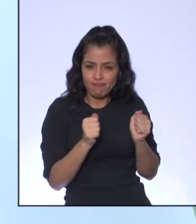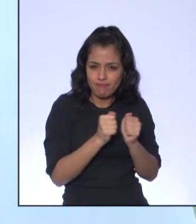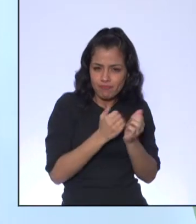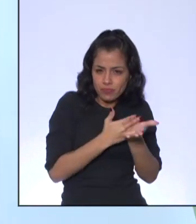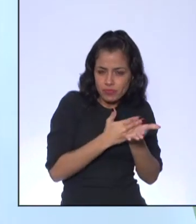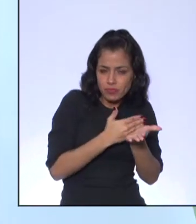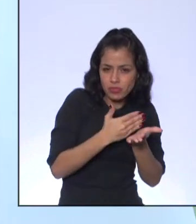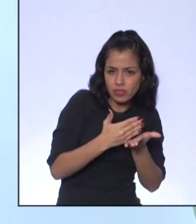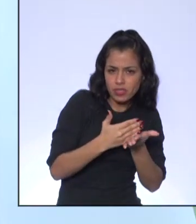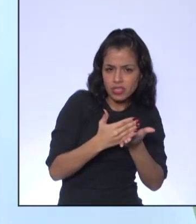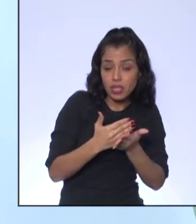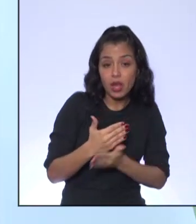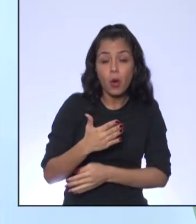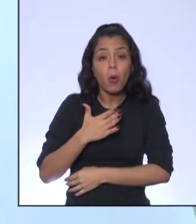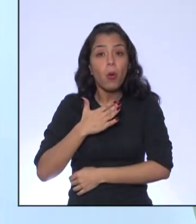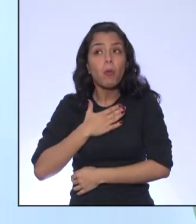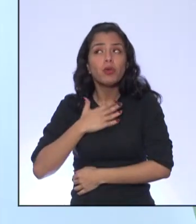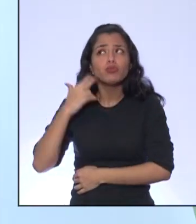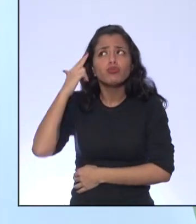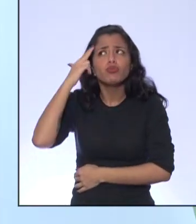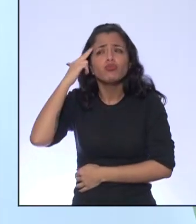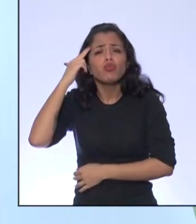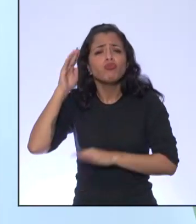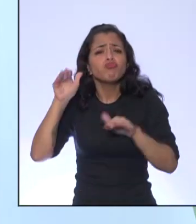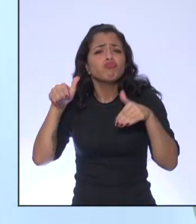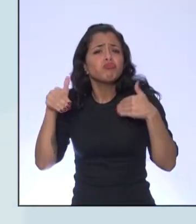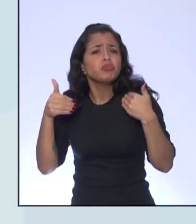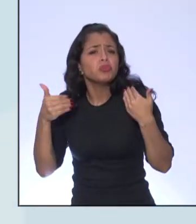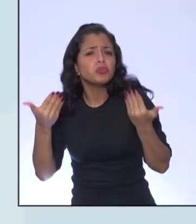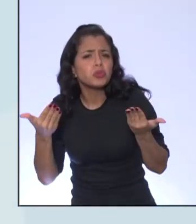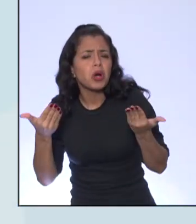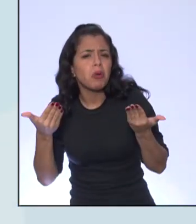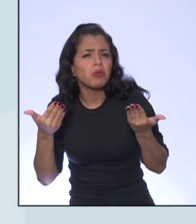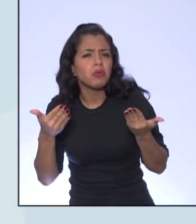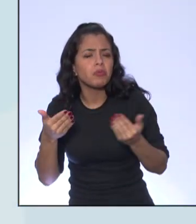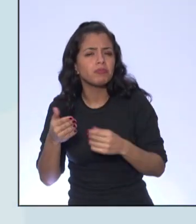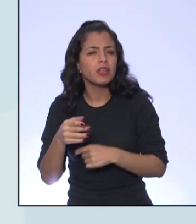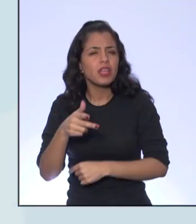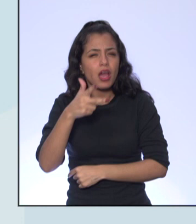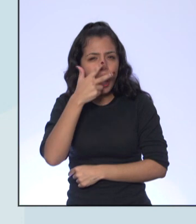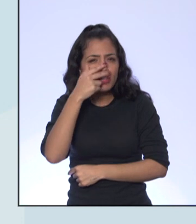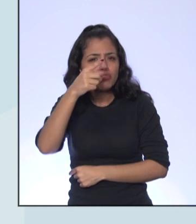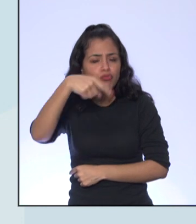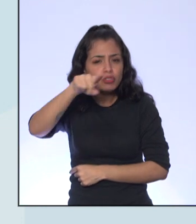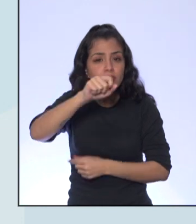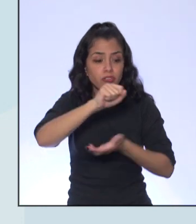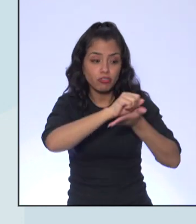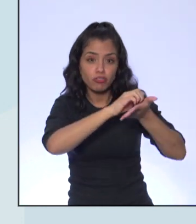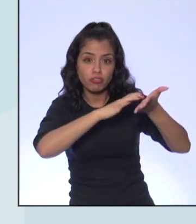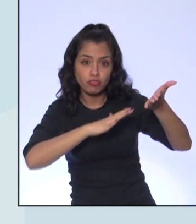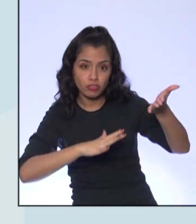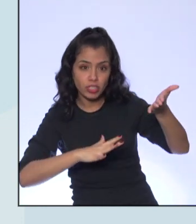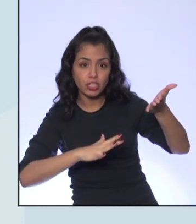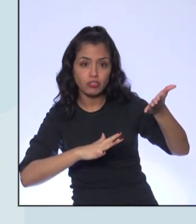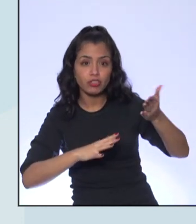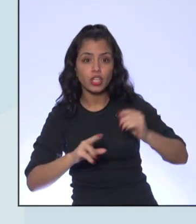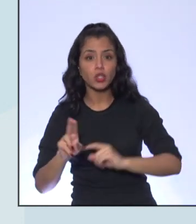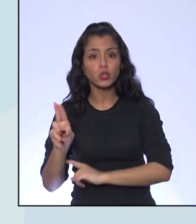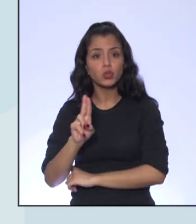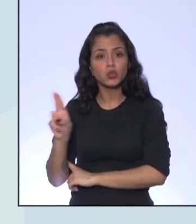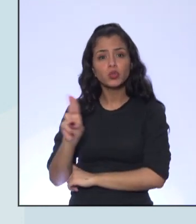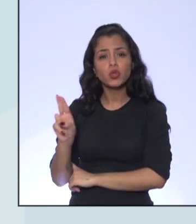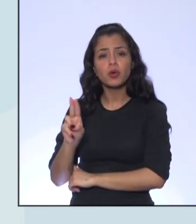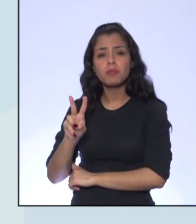o nosso sonho? Vocês devem ter realizado uma atividade chamada Varal dos Sonhos